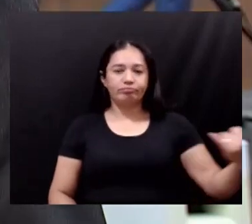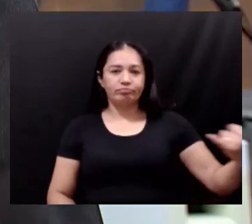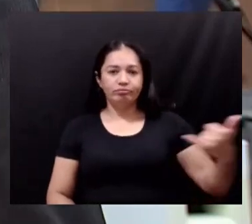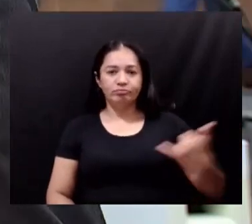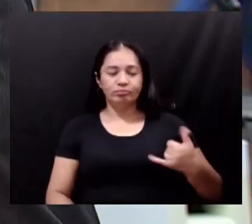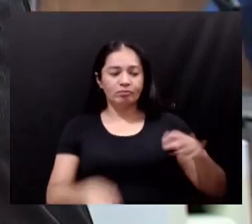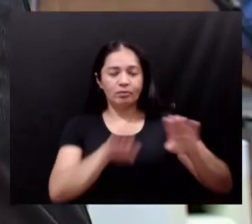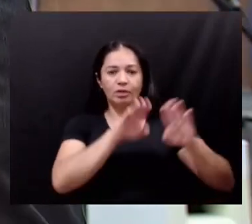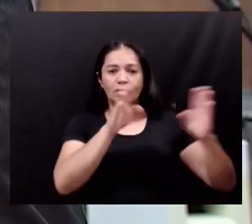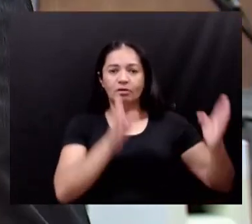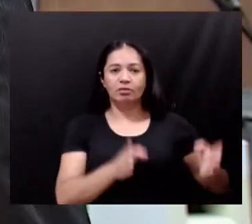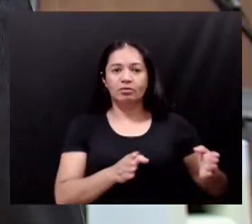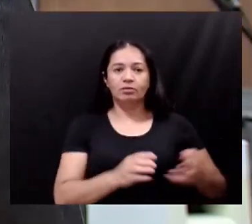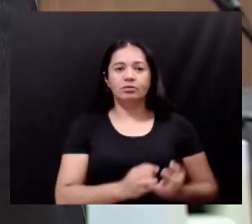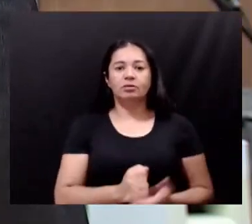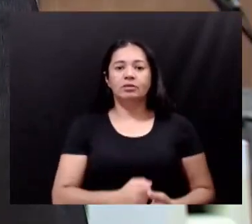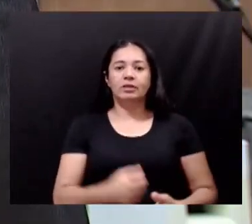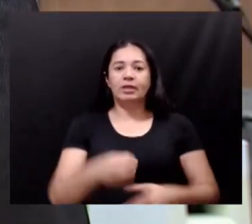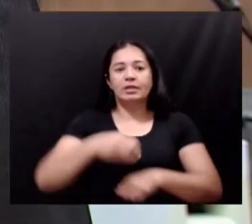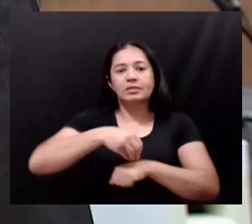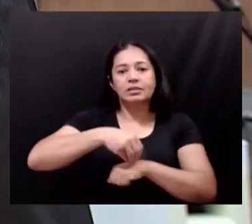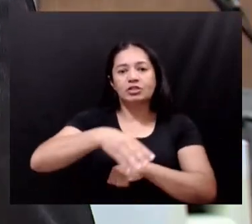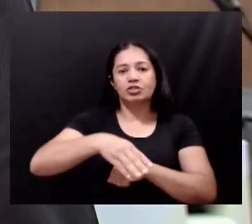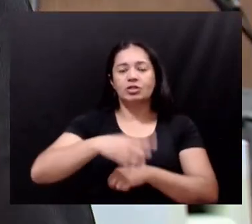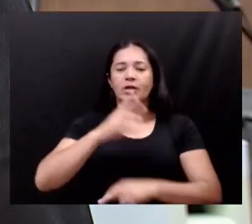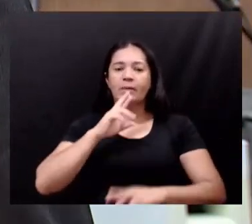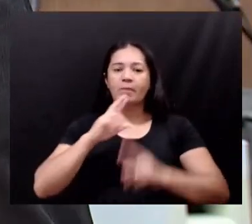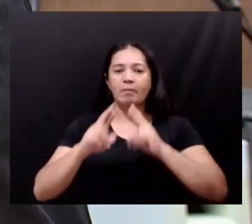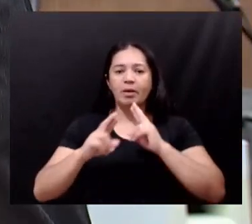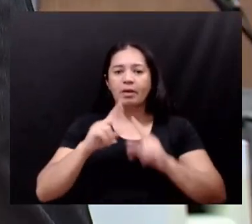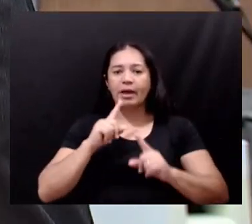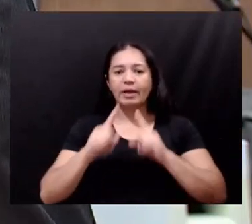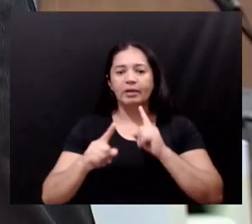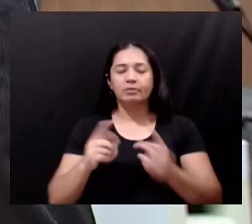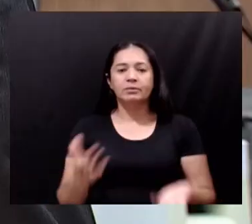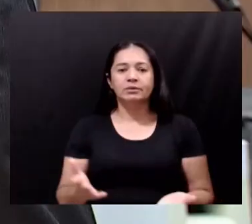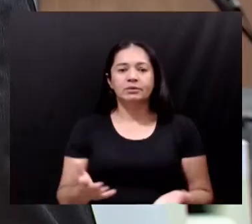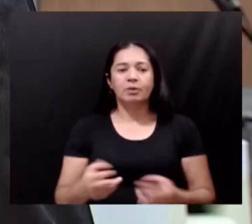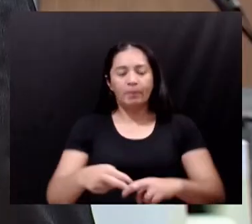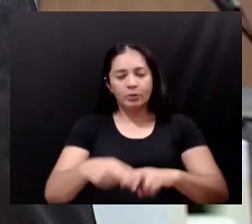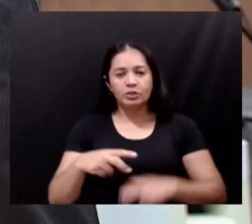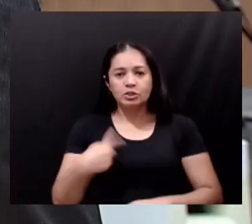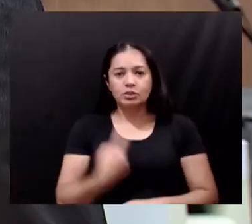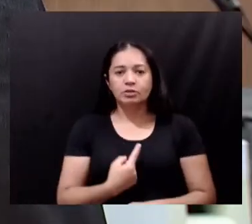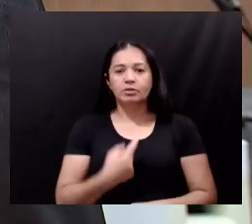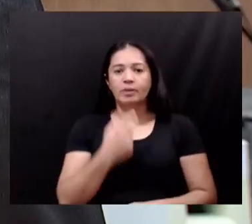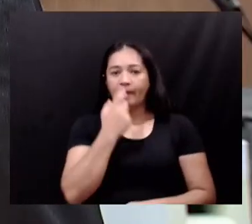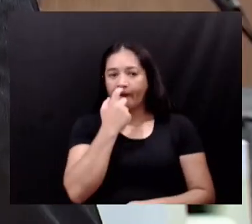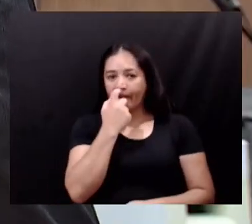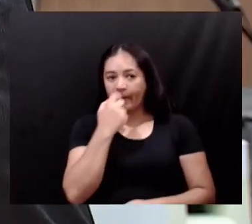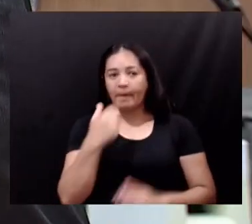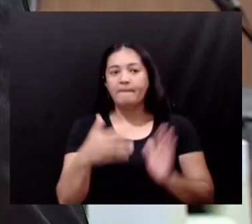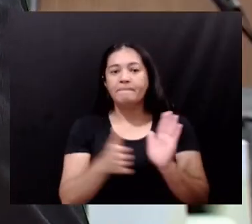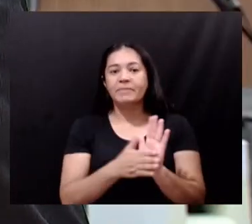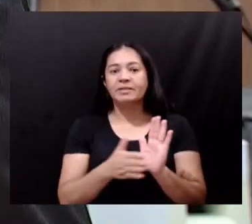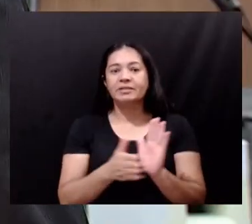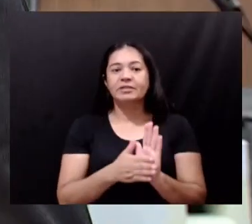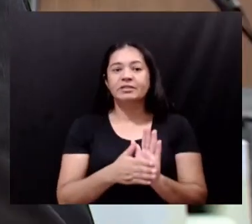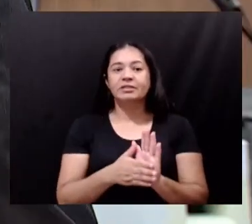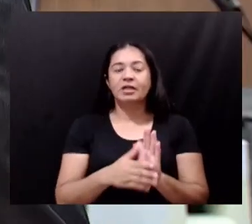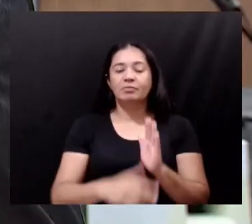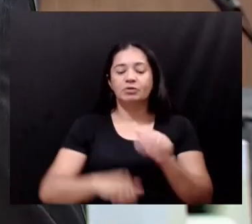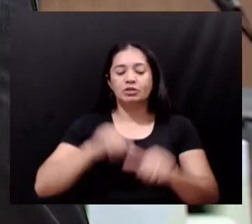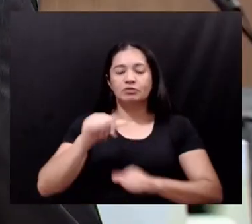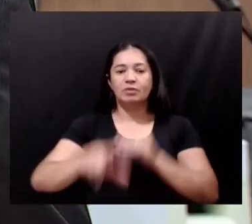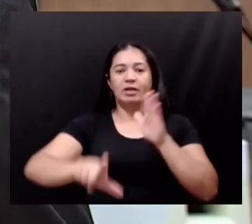essa sugestão e até essa reclamação nesse sentido. Então, por isso que nós pretendemos transformar em lei essa situação que